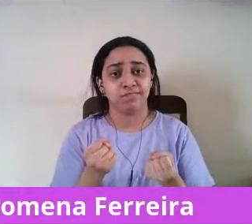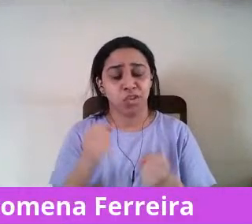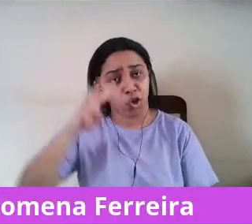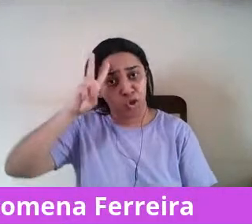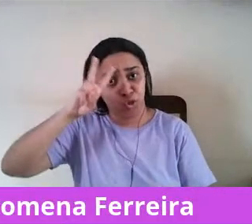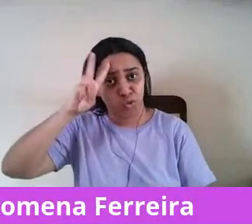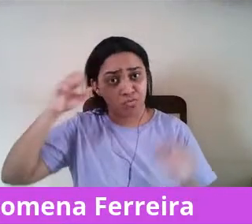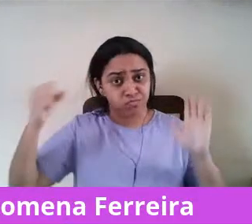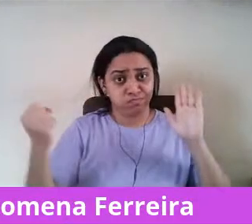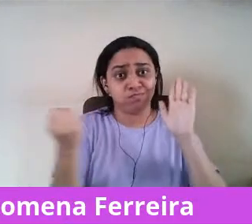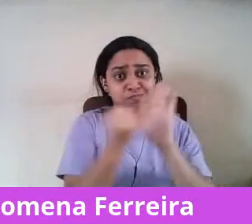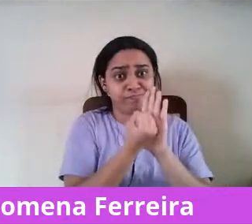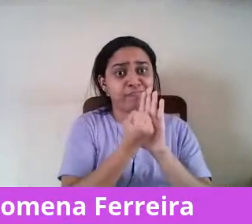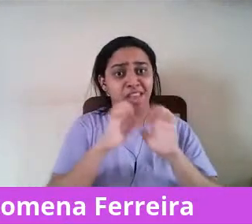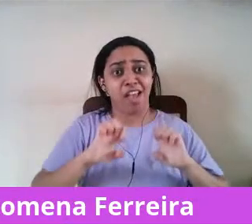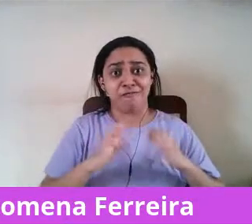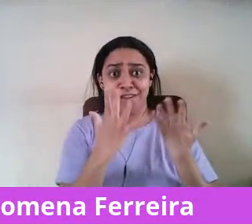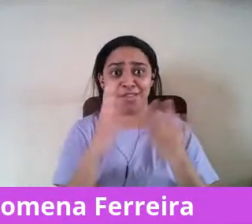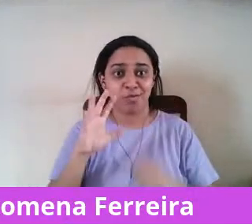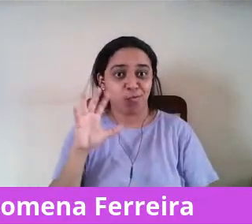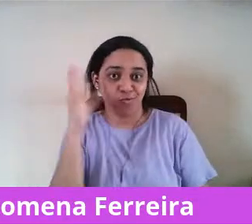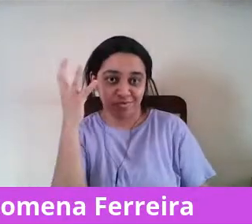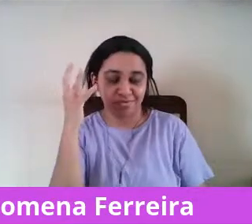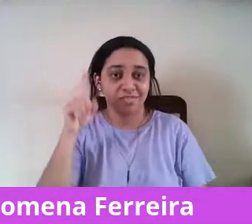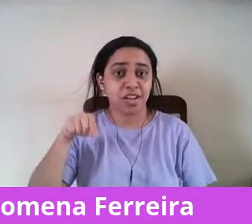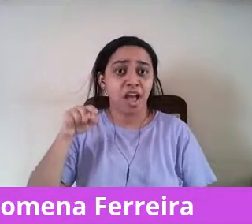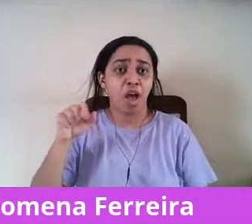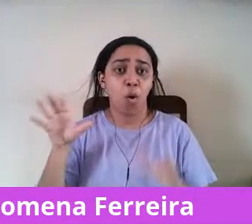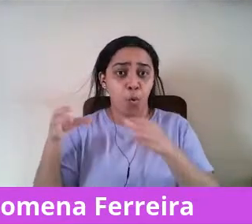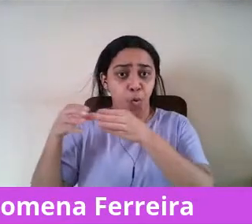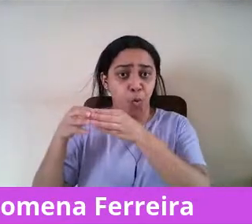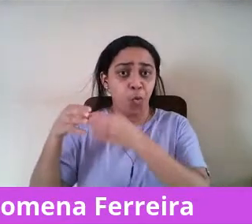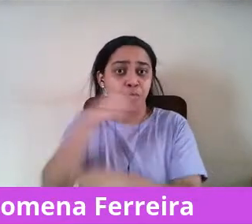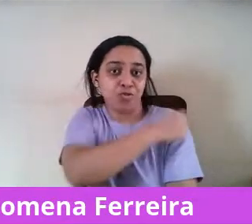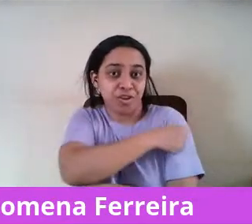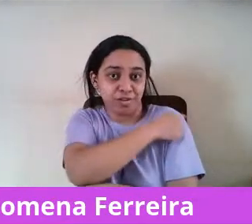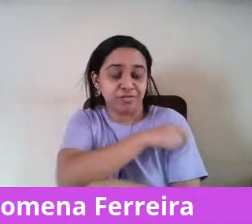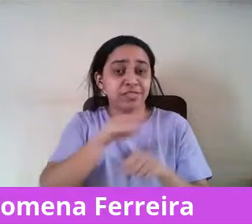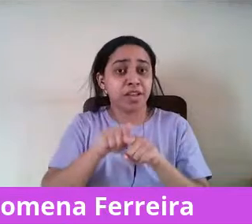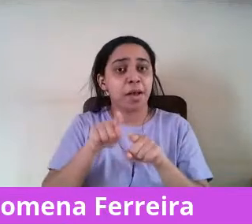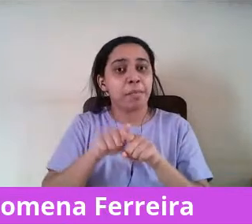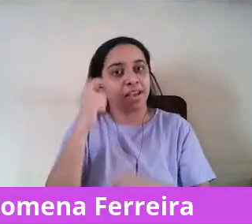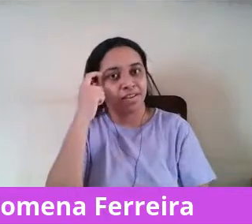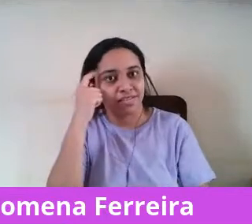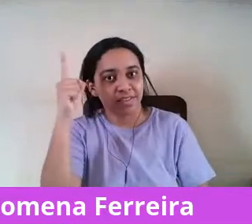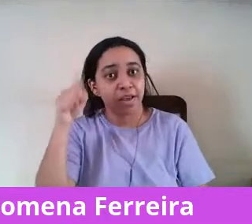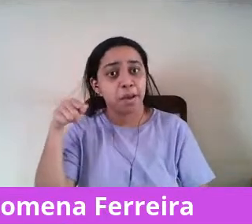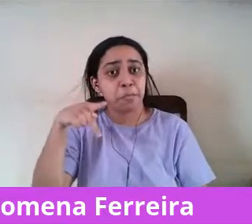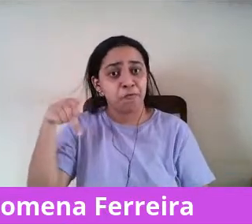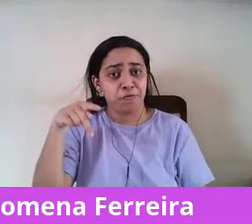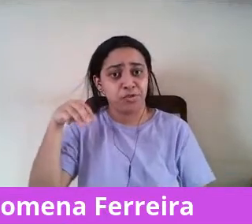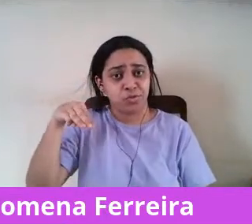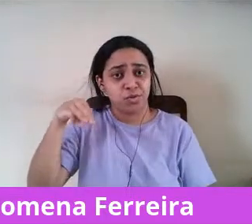histórico, na verdade, esse evento, né, que partiu dos alunos e principalmente da iniciativa da professora Mônica, né,